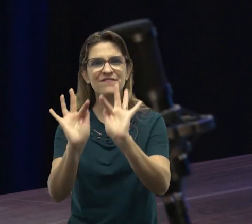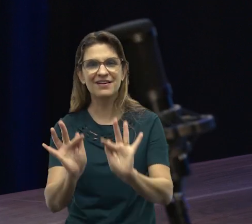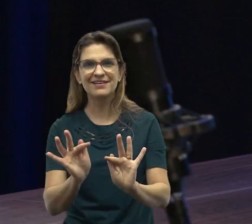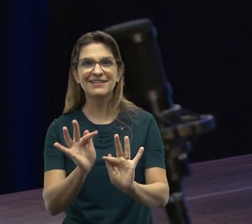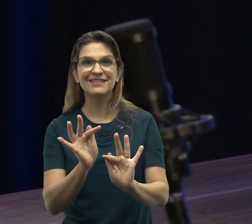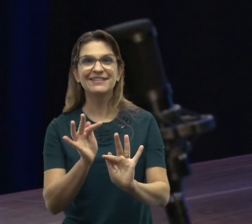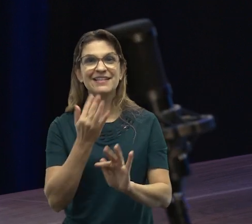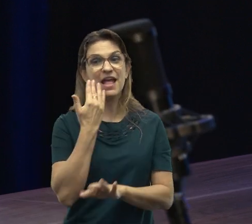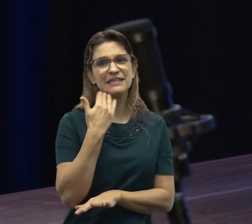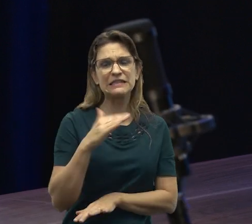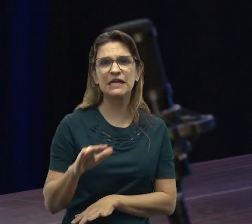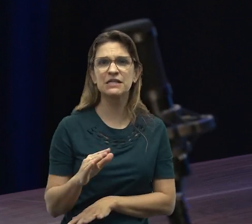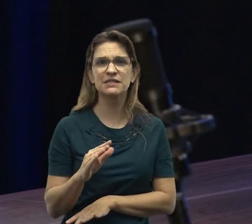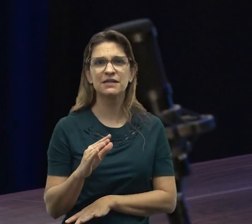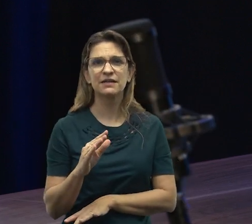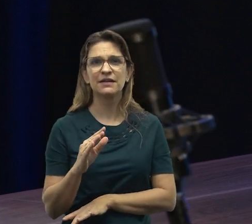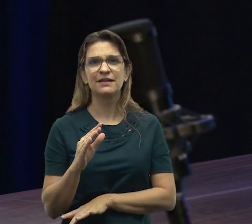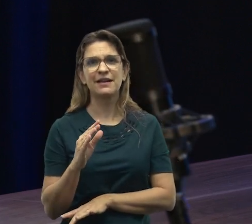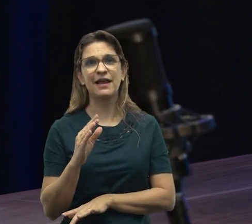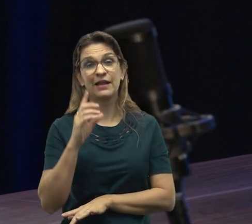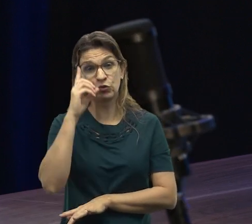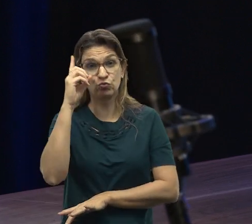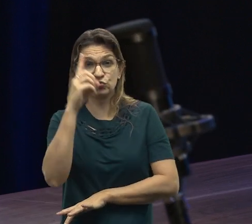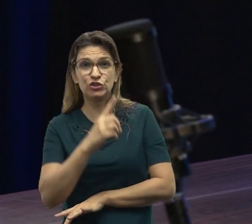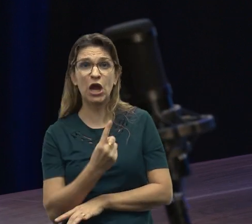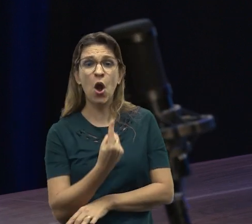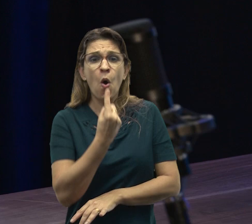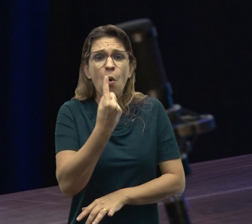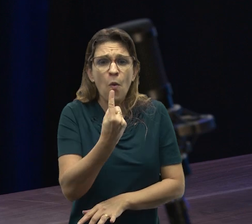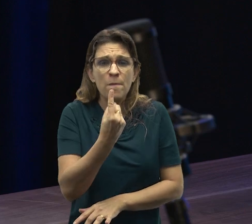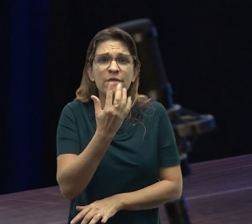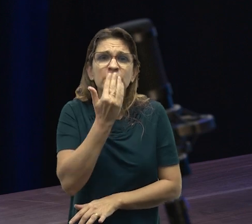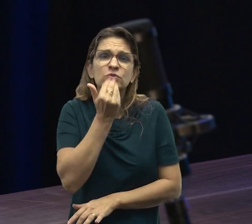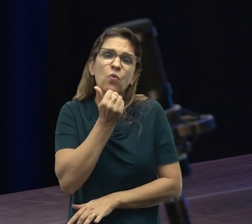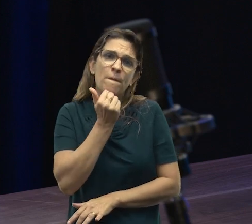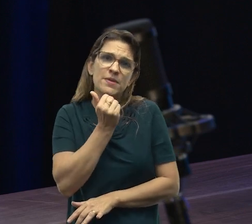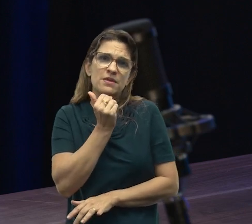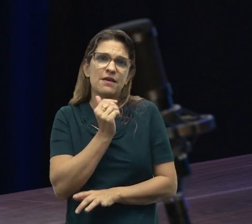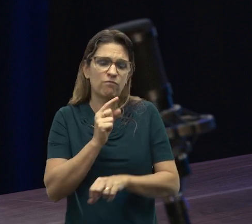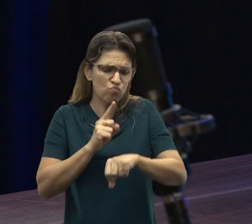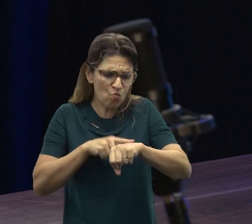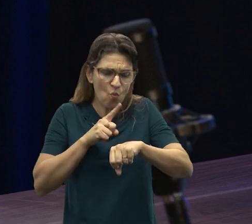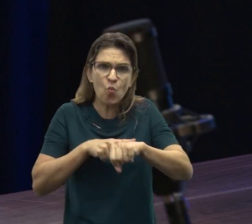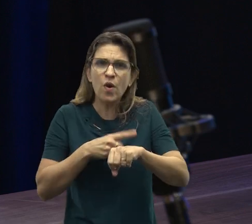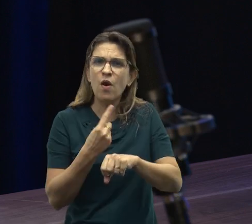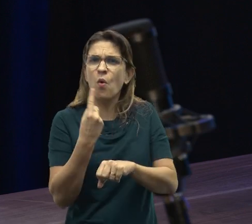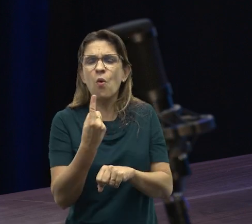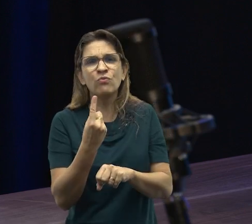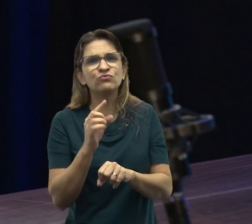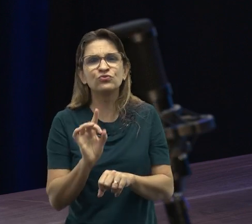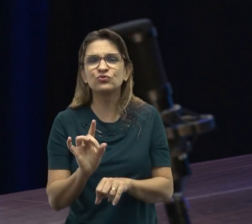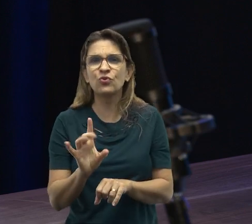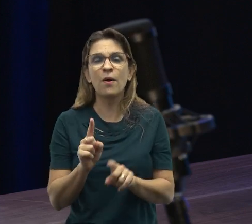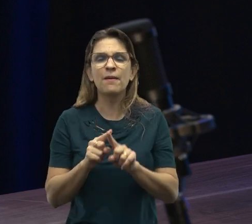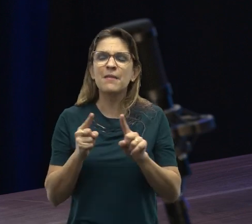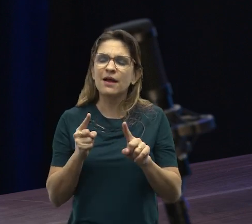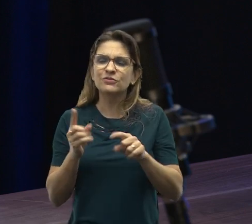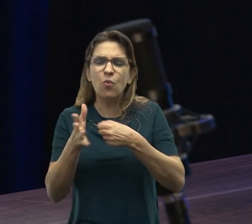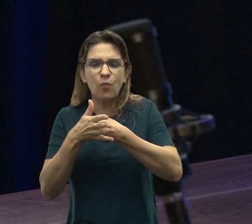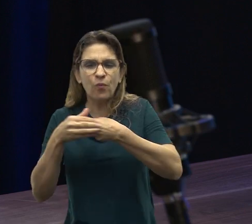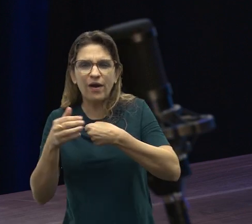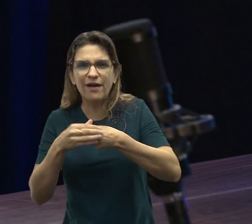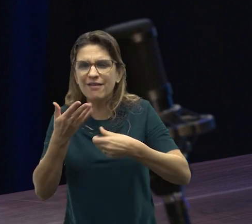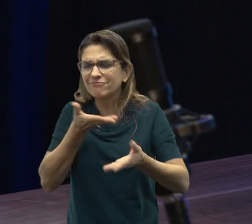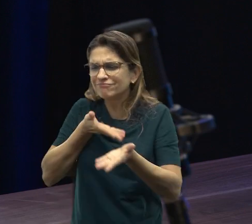por dia, sabe? Então, e elas num carinho, numa atenção muito grande, então é